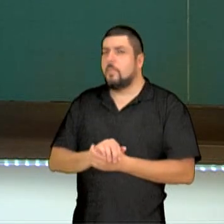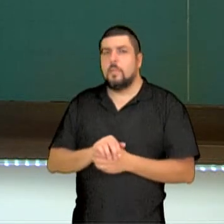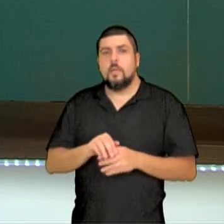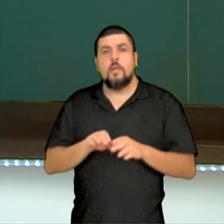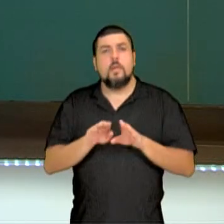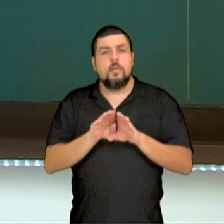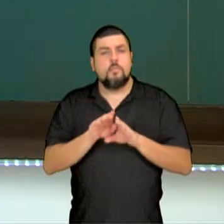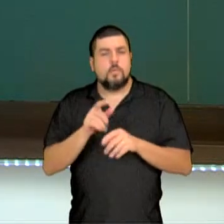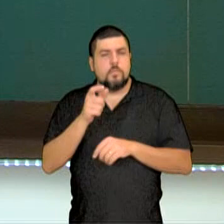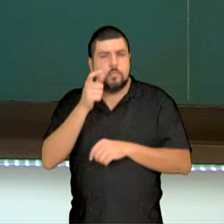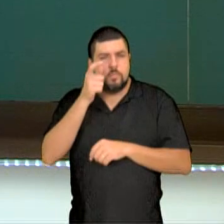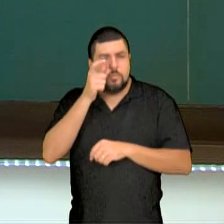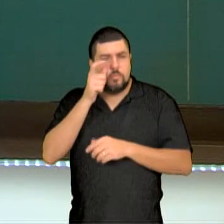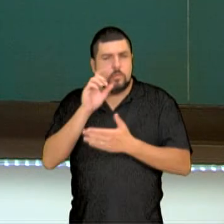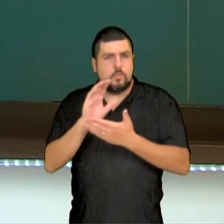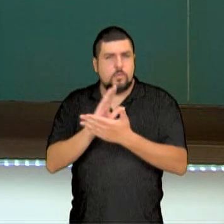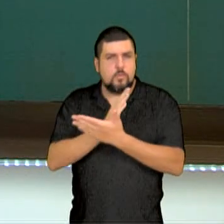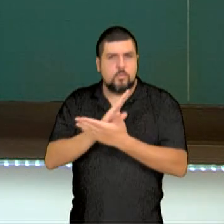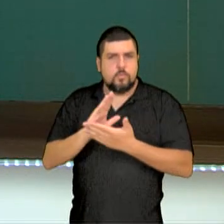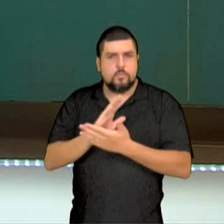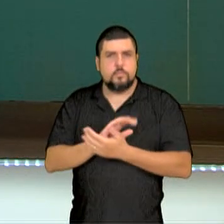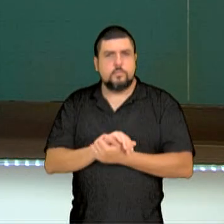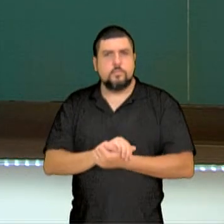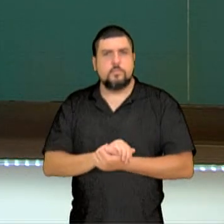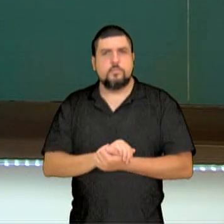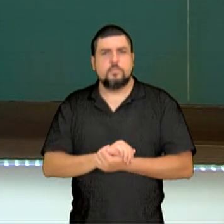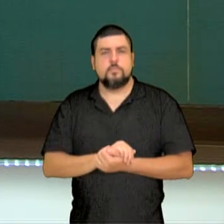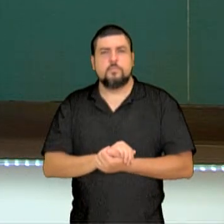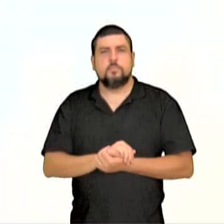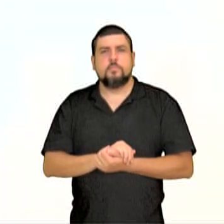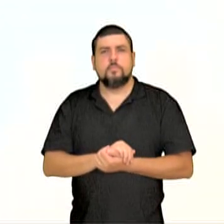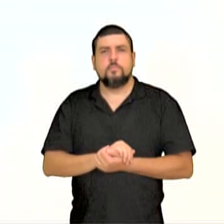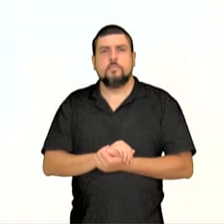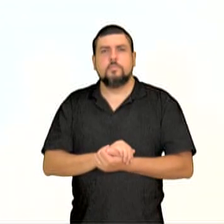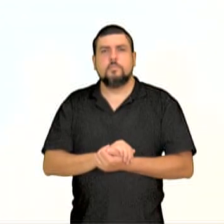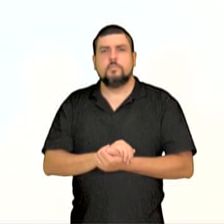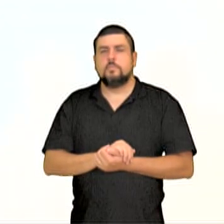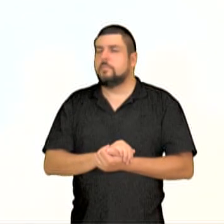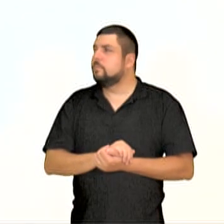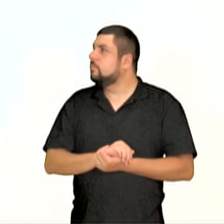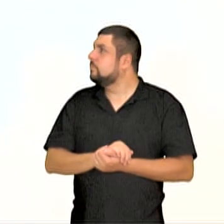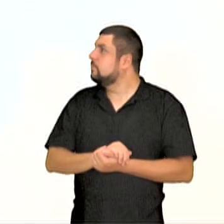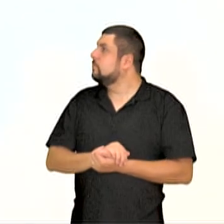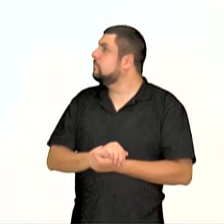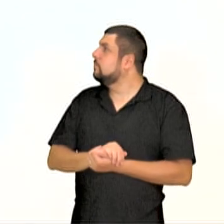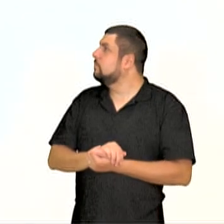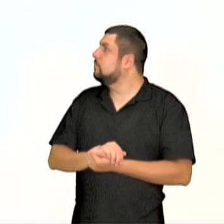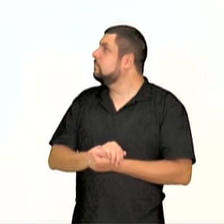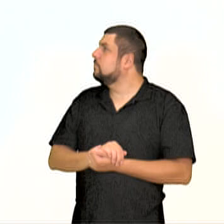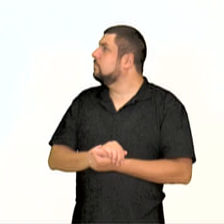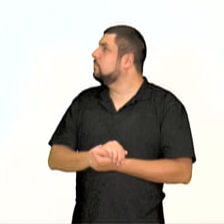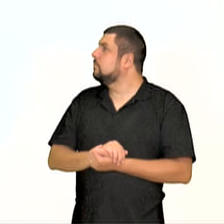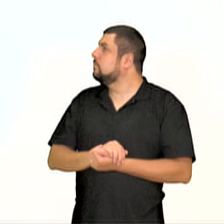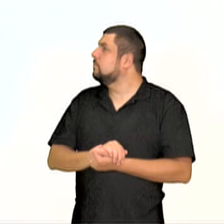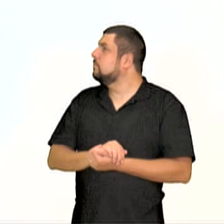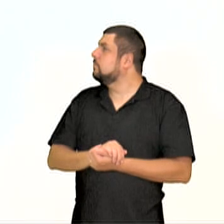especificamente alguns deles. Deixar a imagem para vocês visualizarem, perdão.